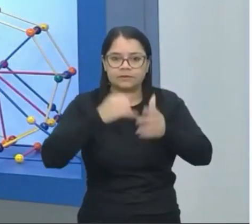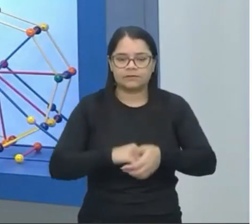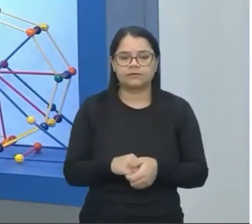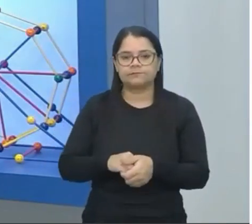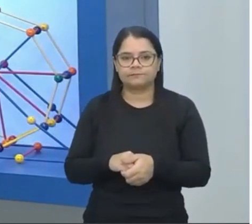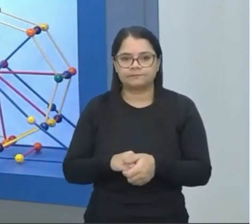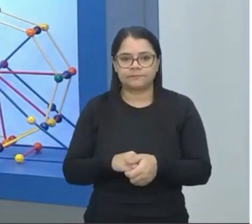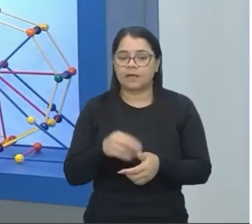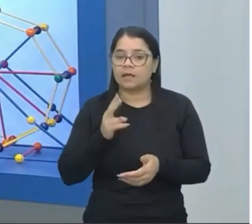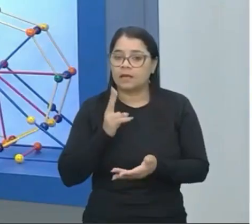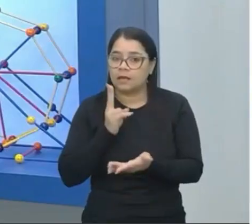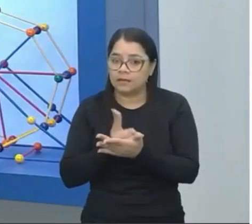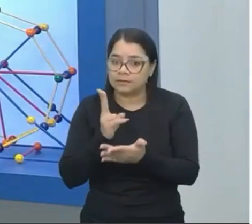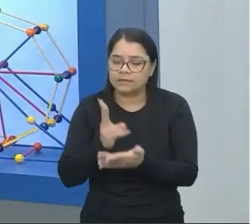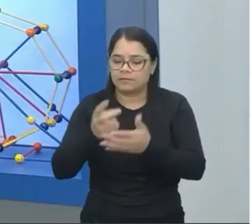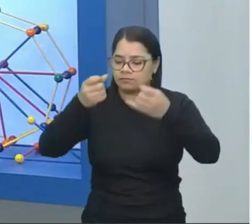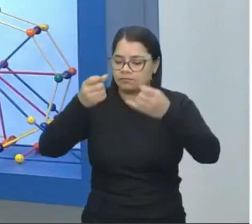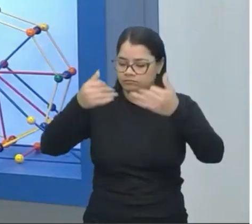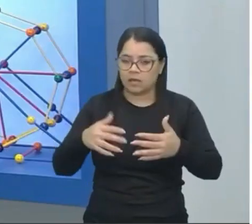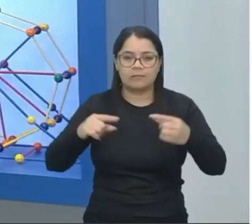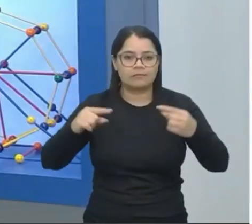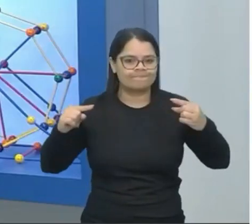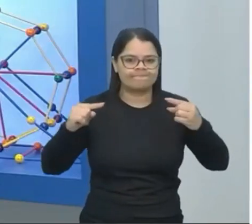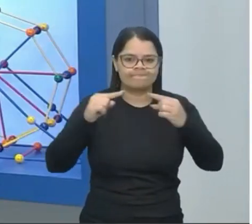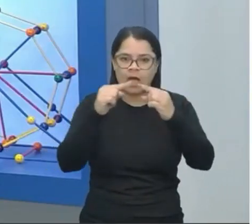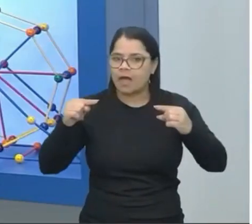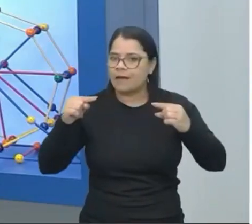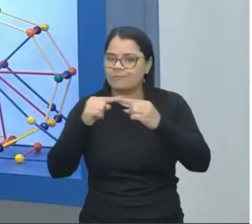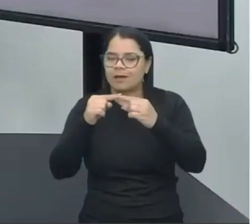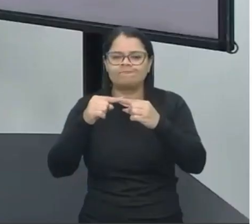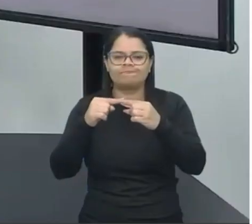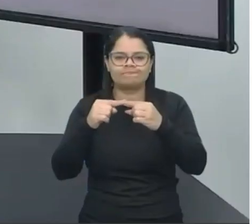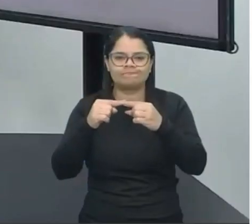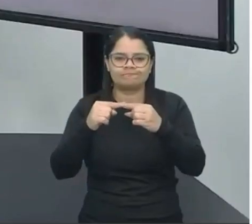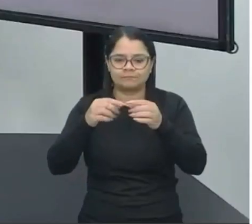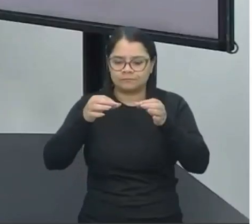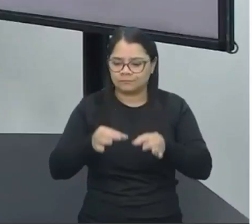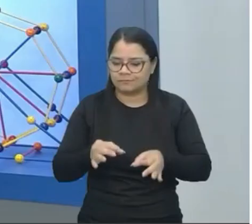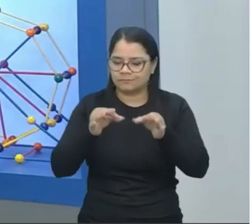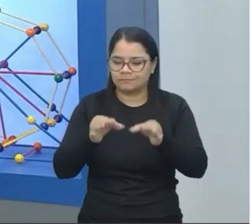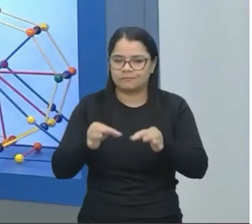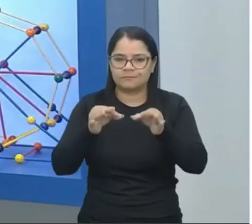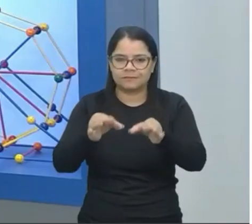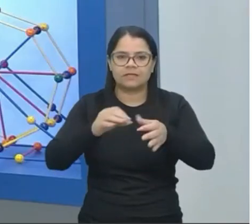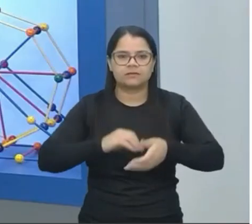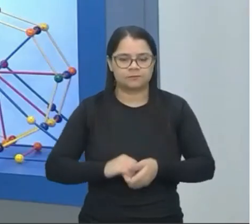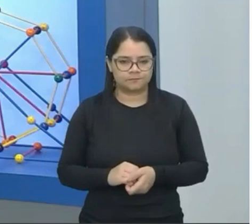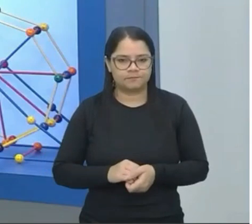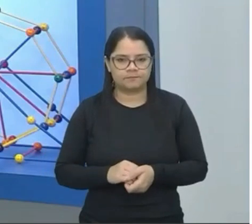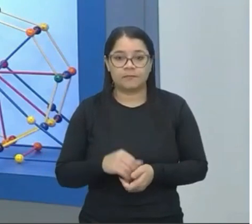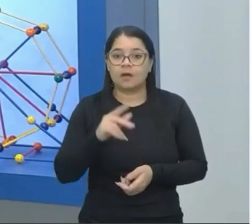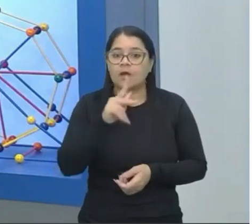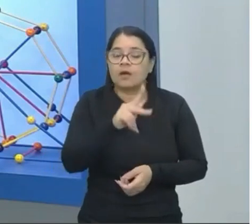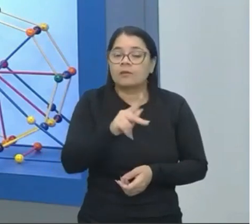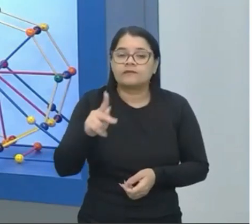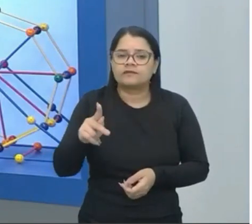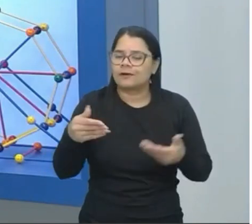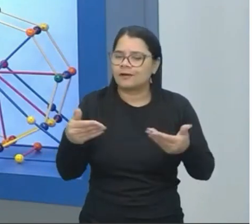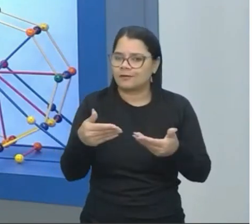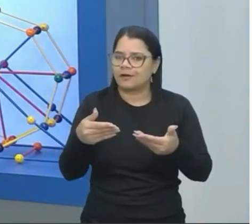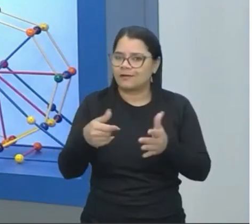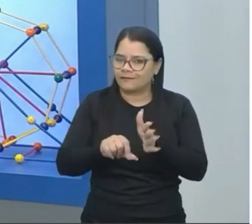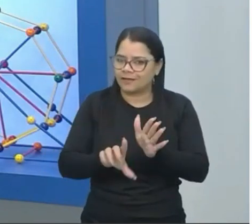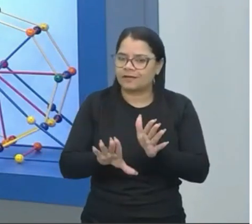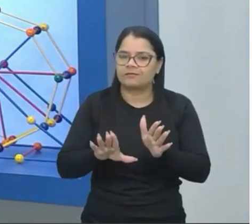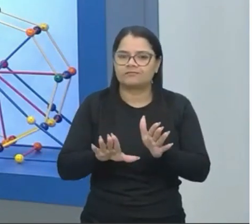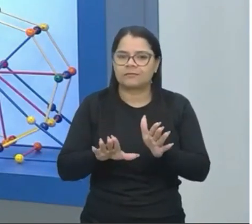também que sempre que falar sobre conexões, essas conexões estejam nas posições corretas. Professores, agora